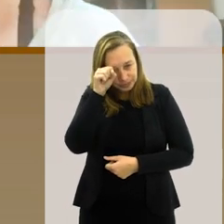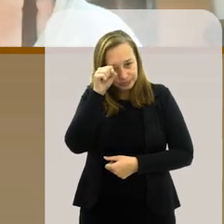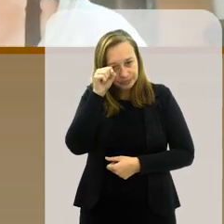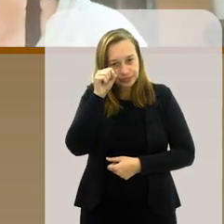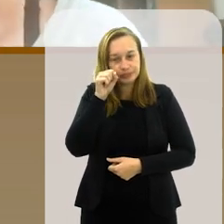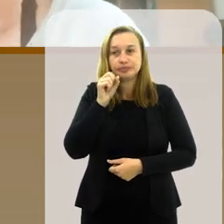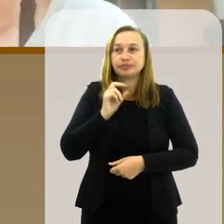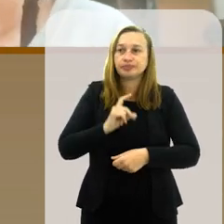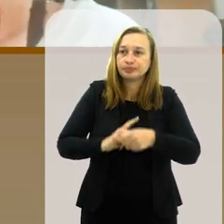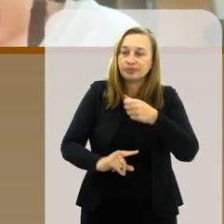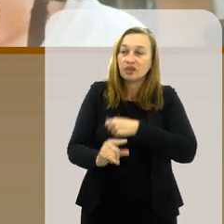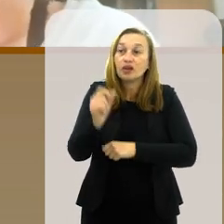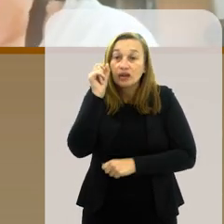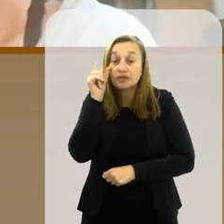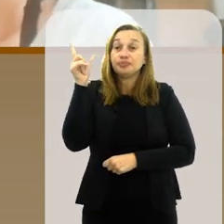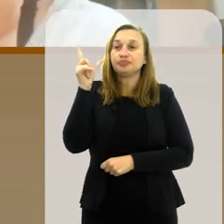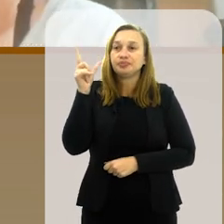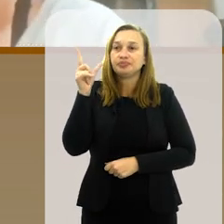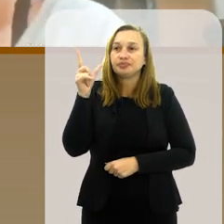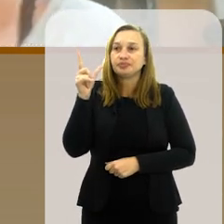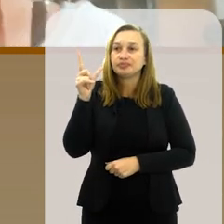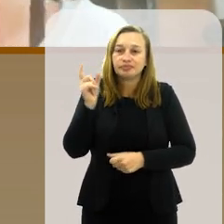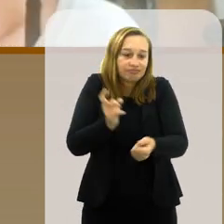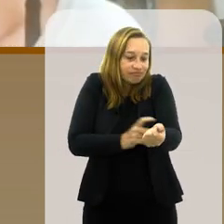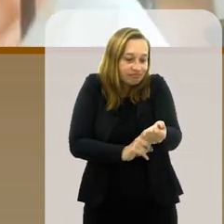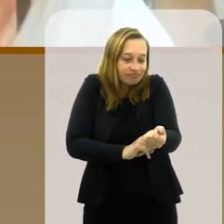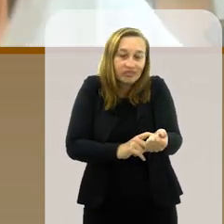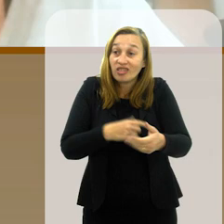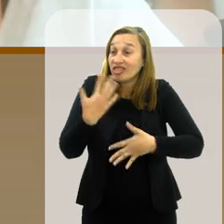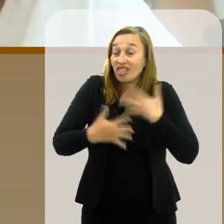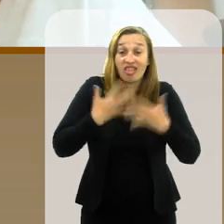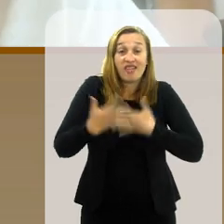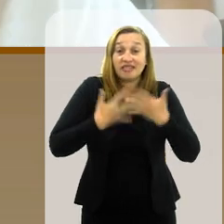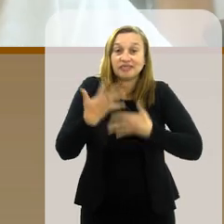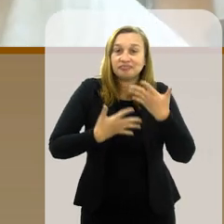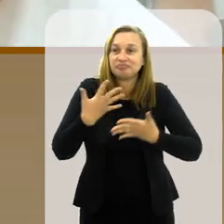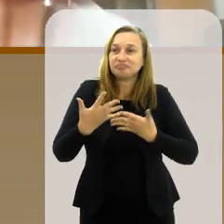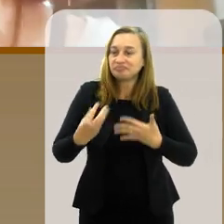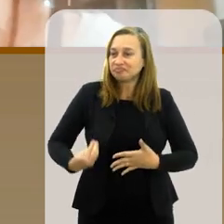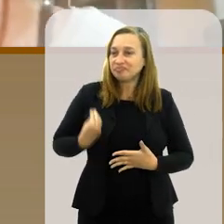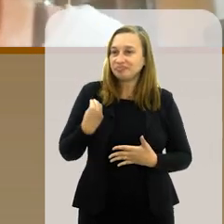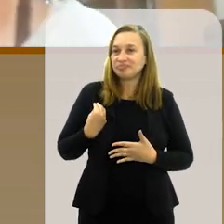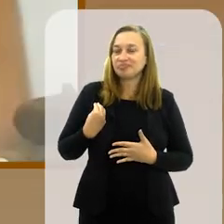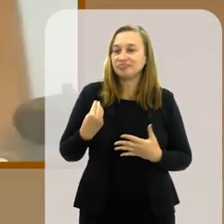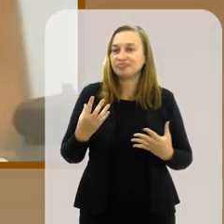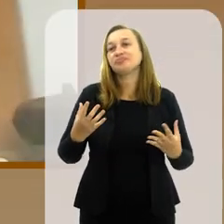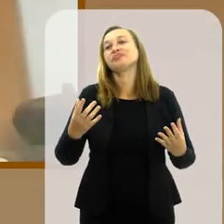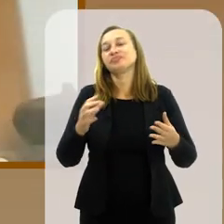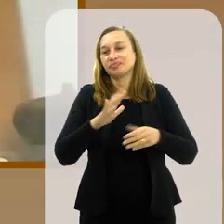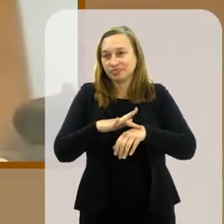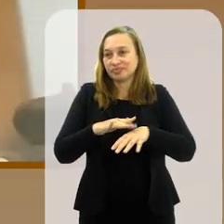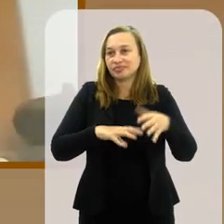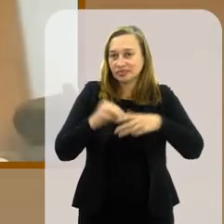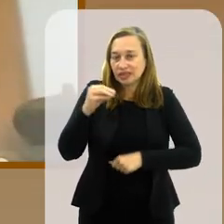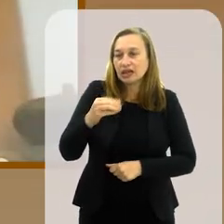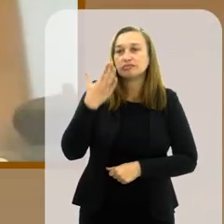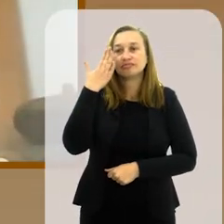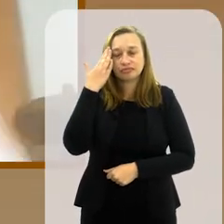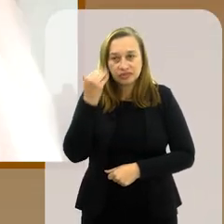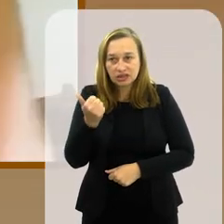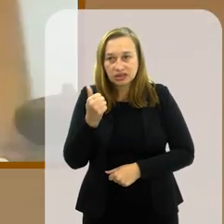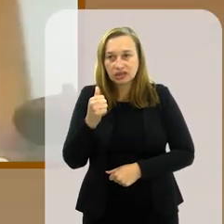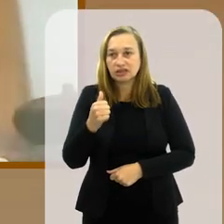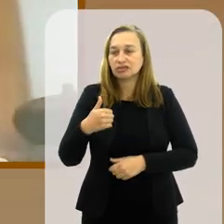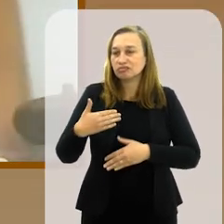dormindo. Acordei e tô cheia de garra pela vida, tô incrível, me curando. Eu sei